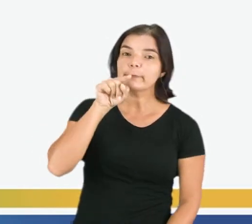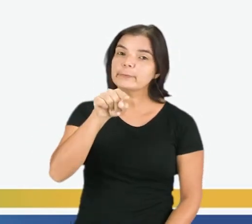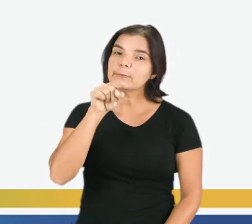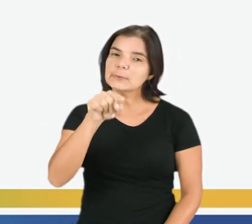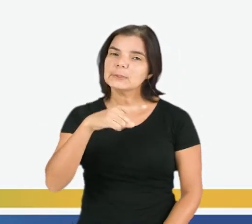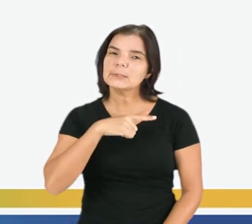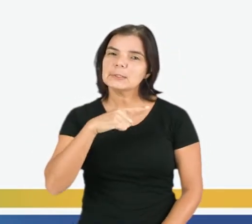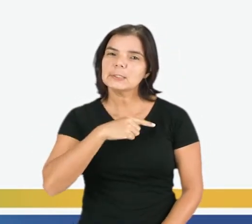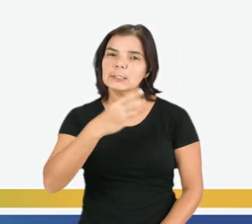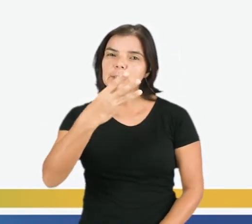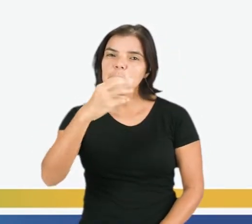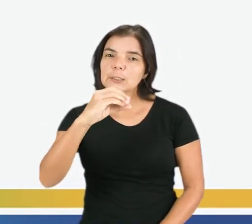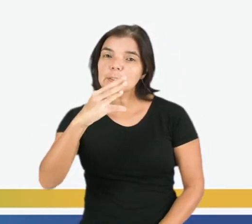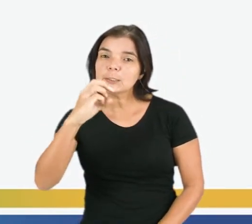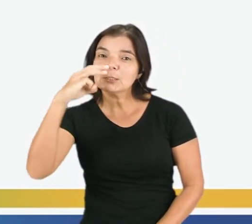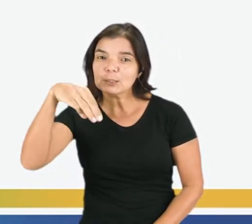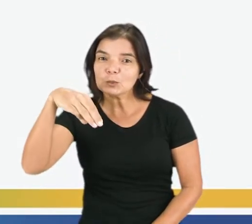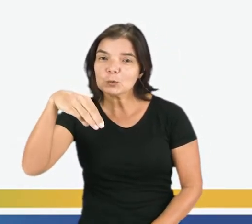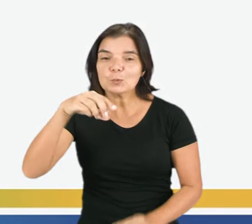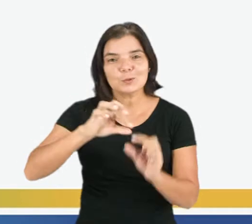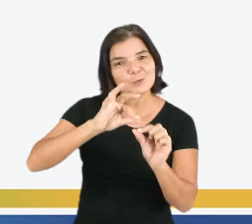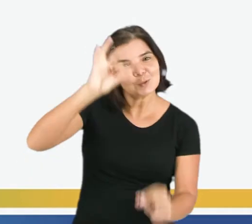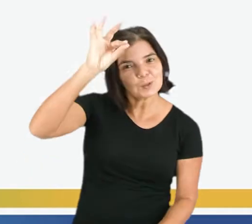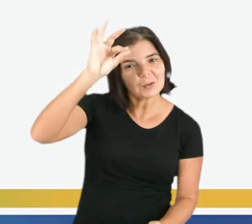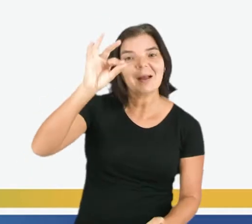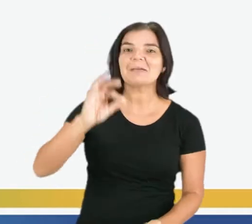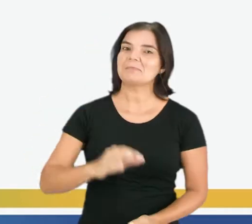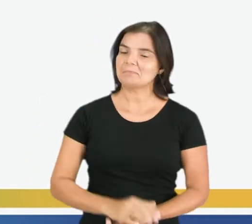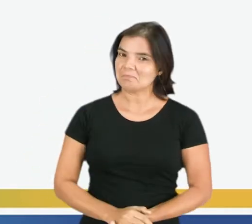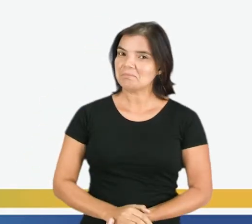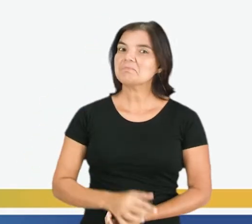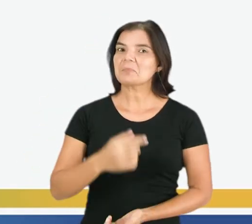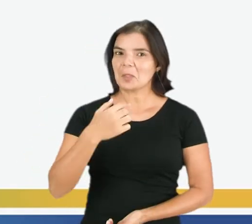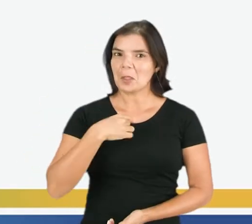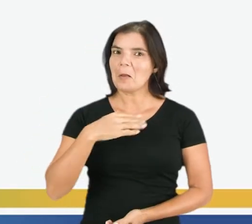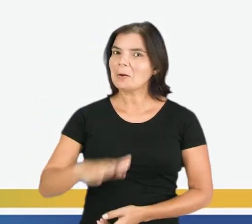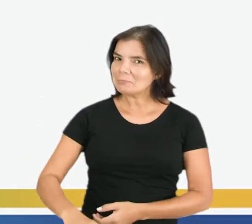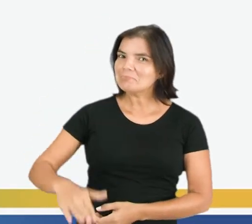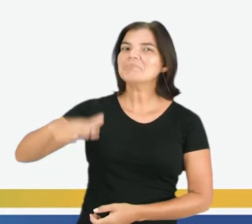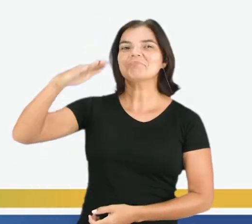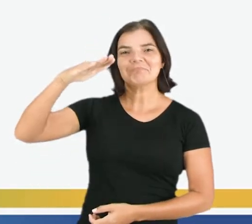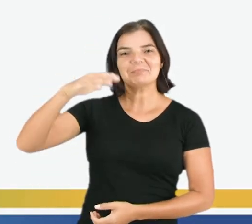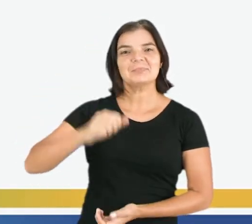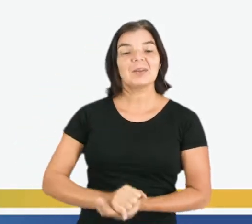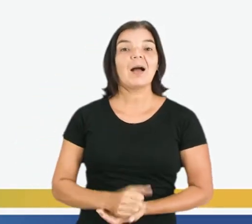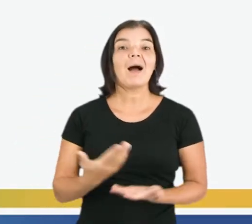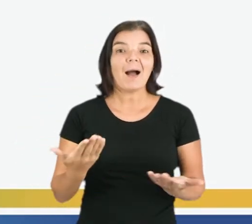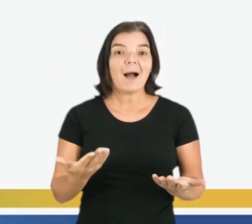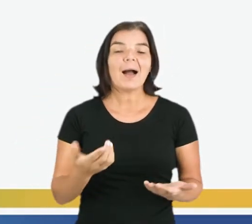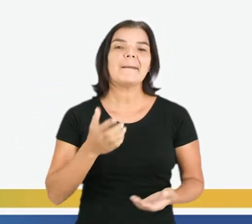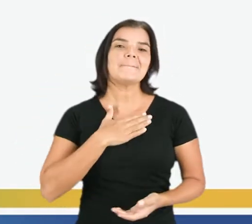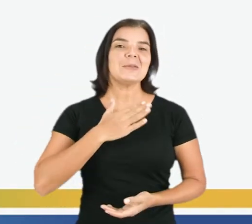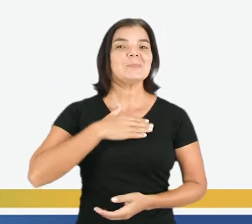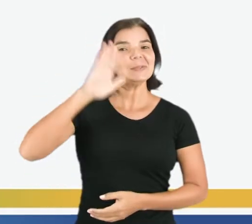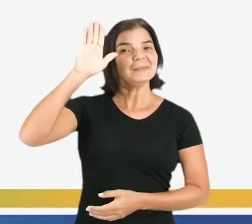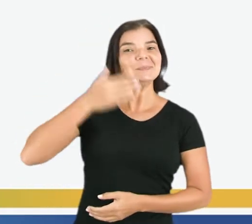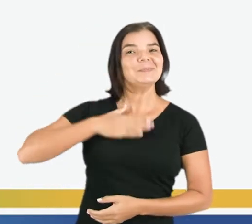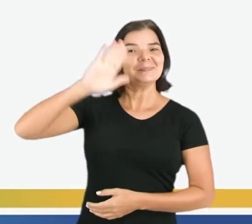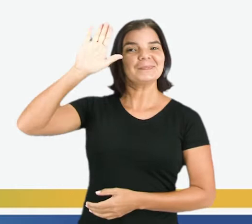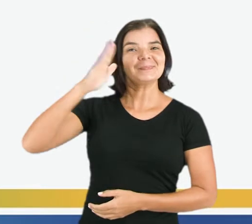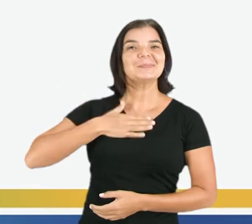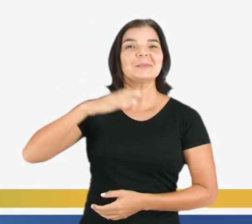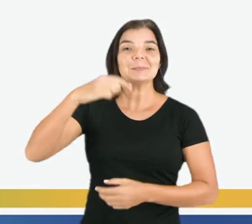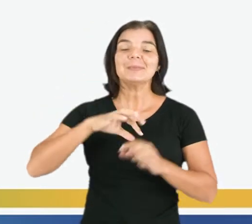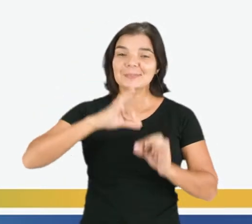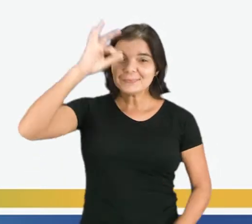Você tem 30 centímetros de altura. Eu acho que estou crescendo. É minha vez, minha vez. Me